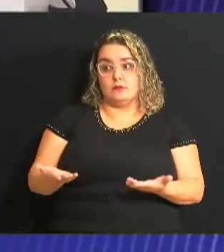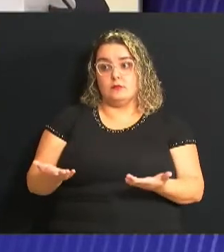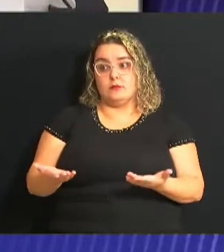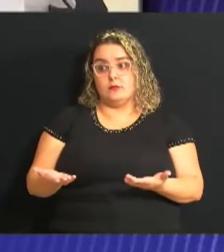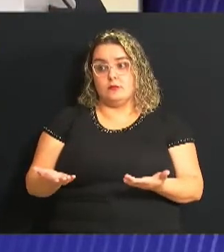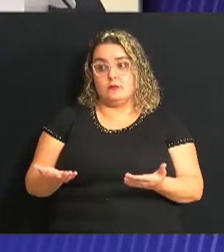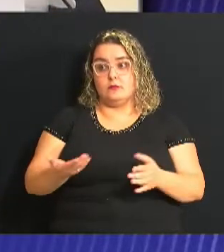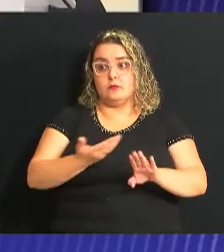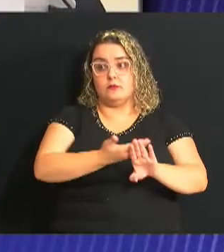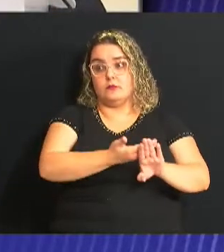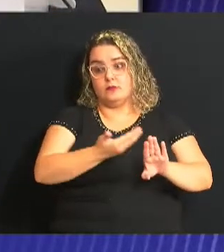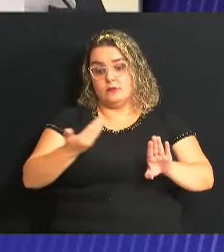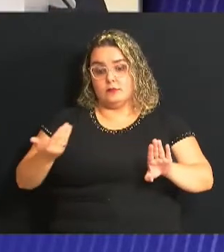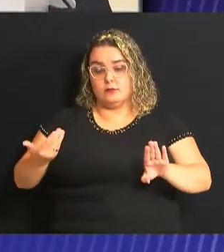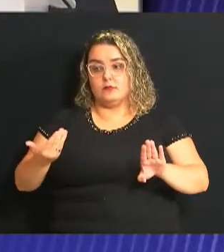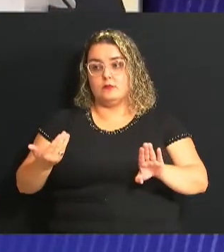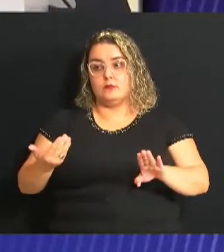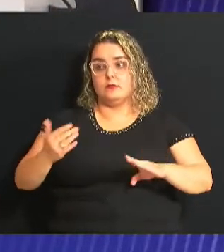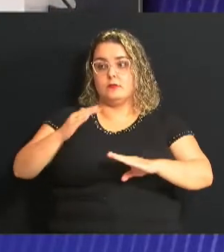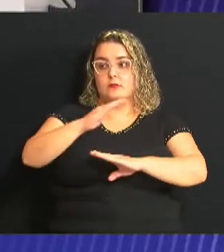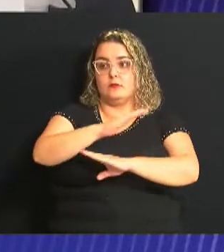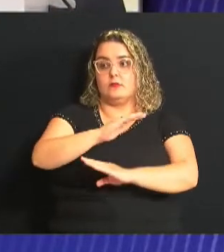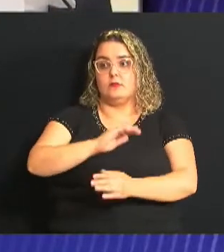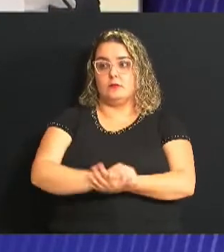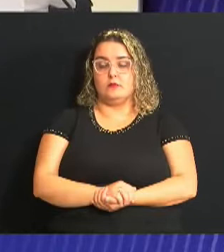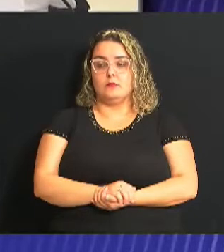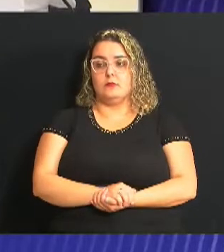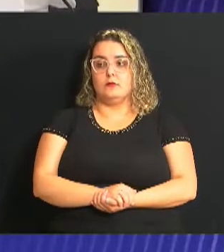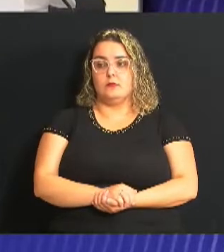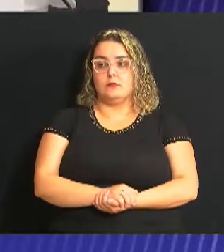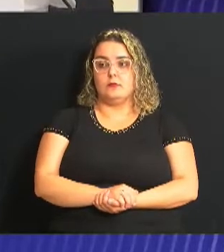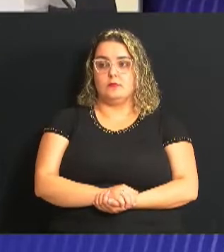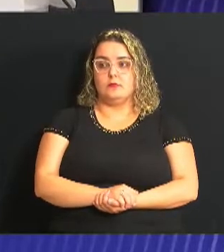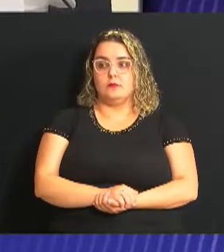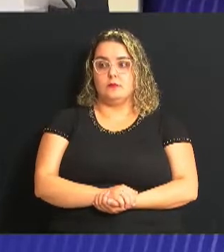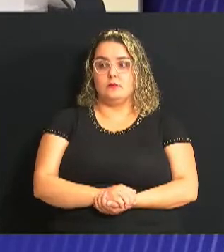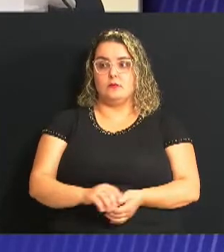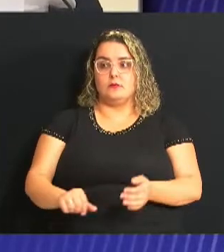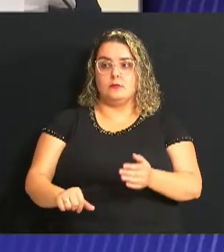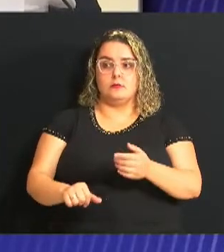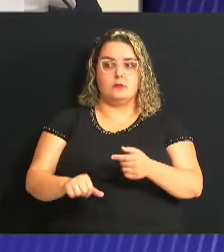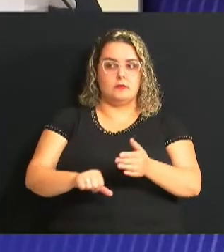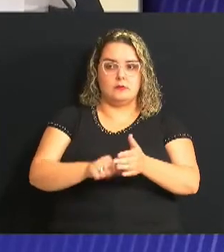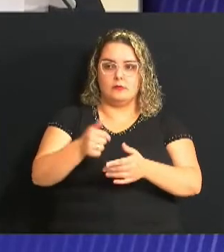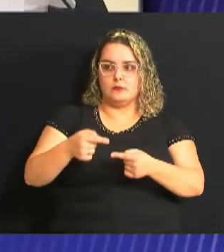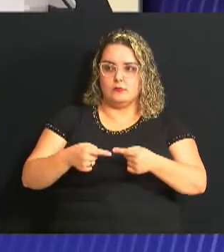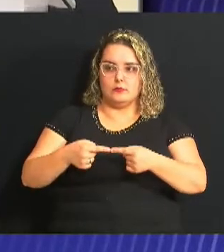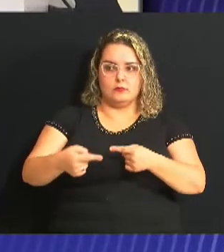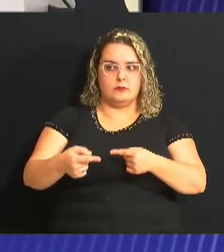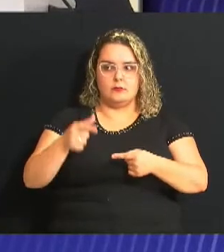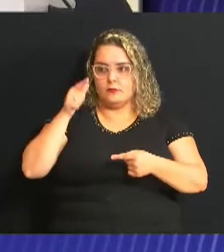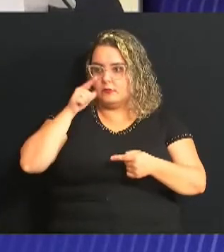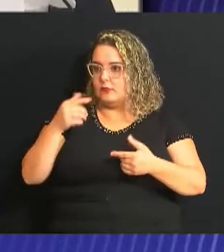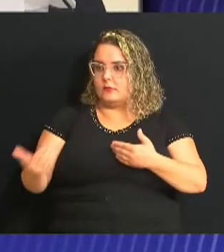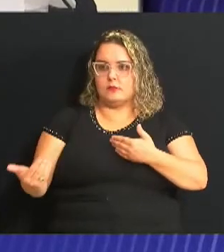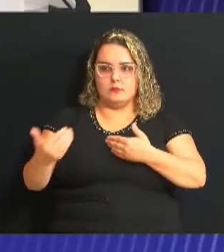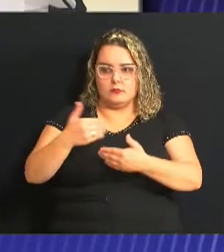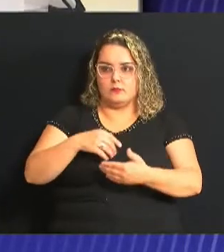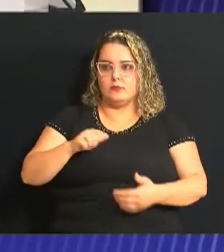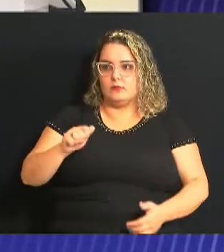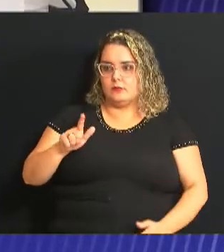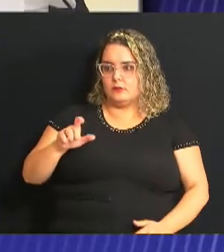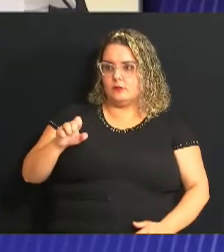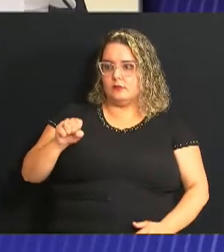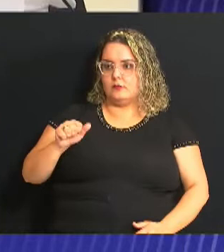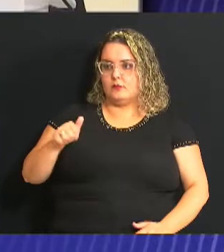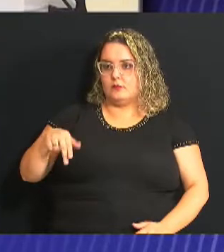me afastar da Câmara. E a primeira semana eu não tive condições de vir, mas o Alessandro